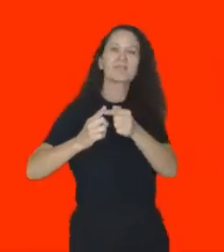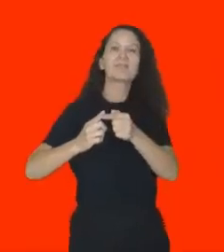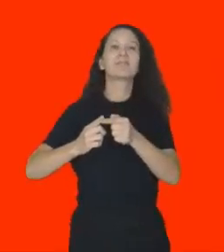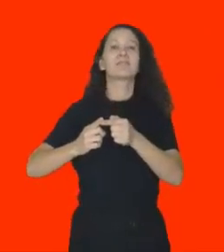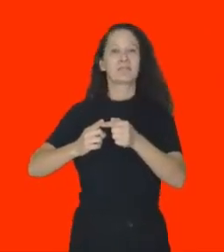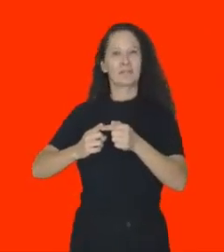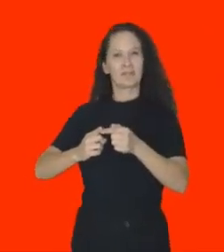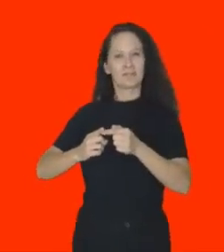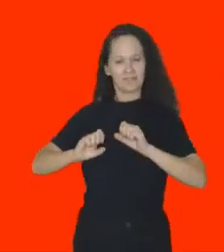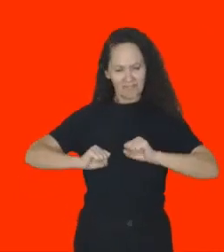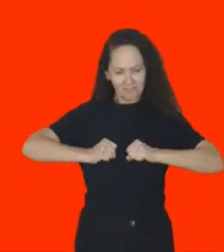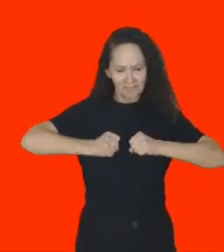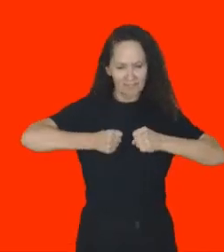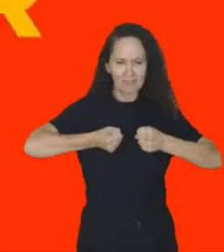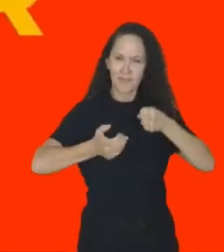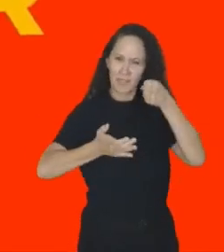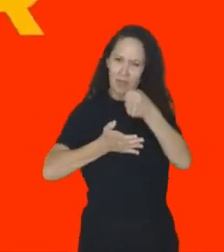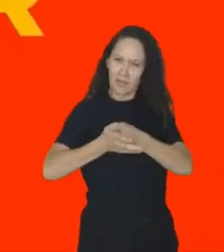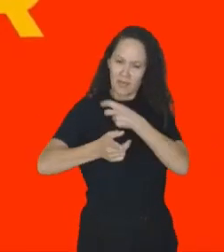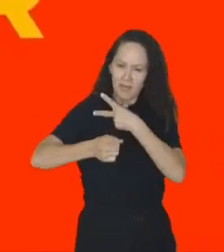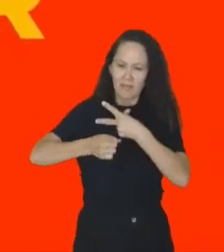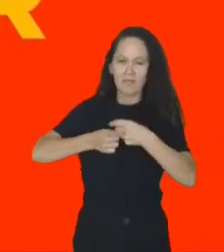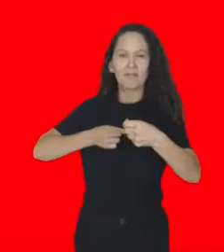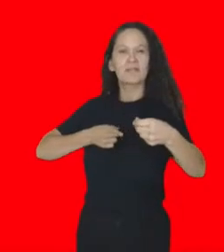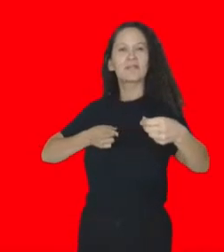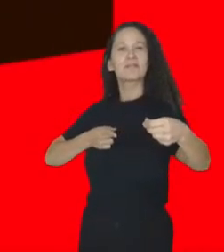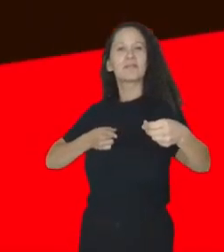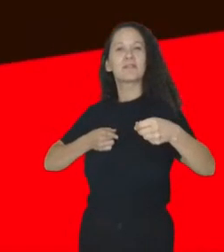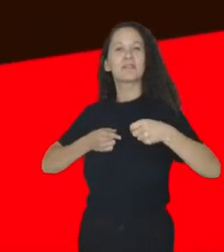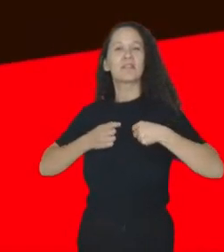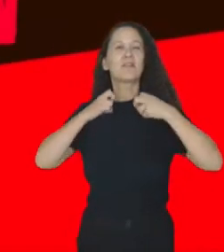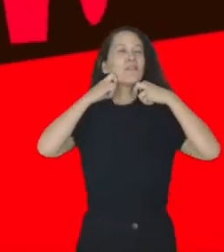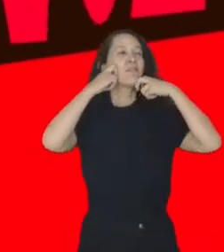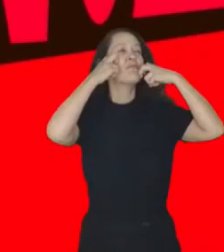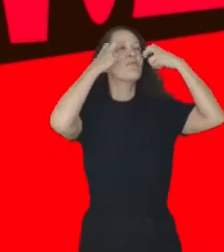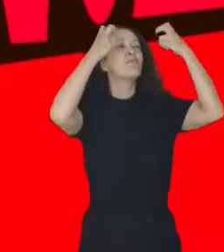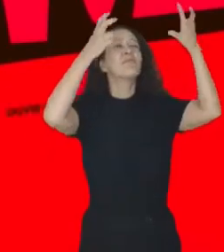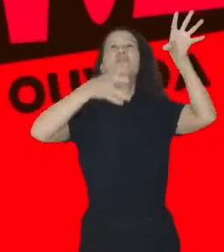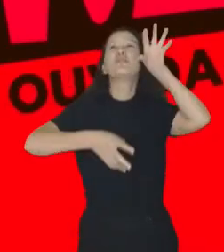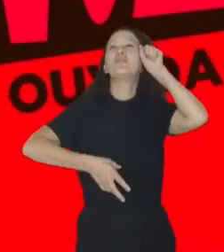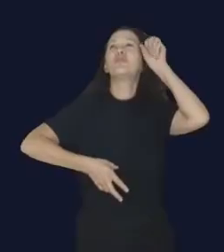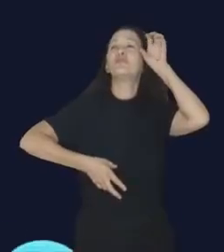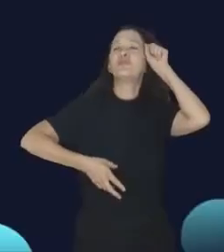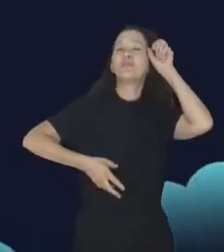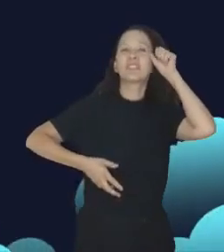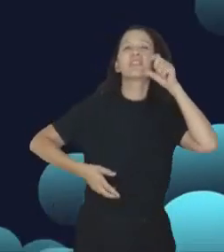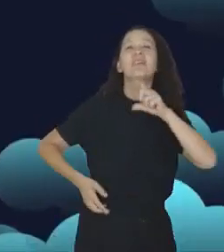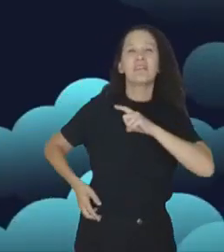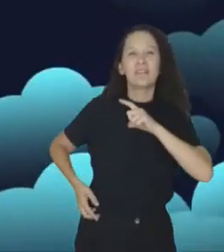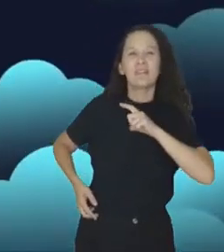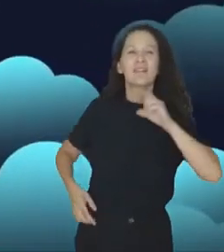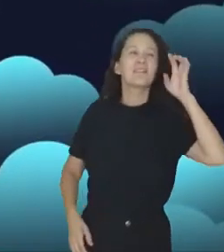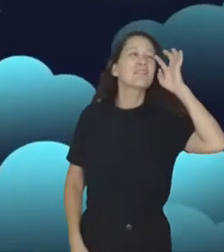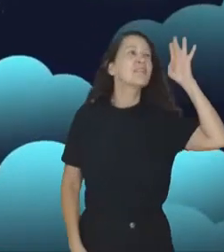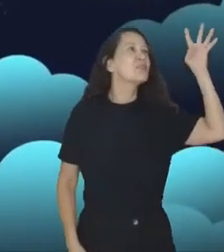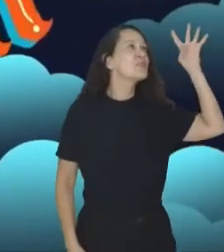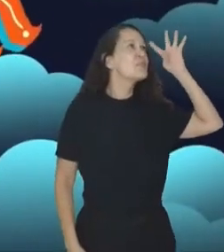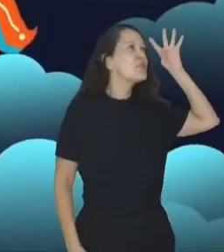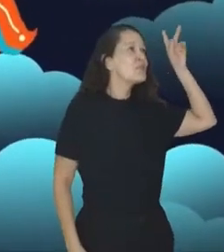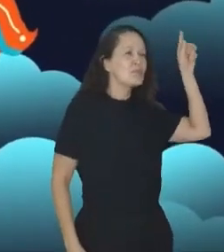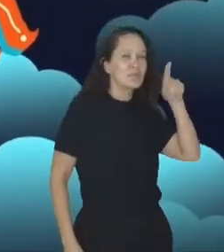sina, batalhando pra vencer. Tenho voz pra ser ouvida,